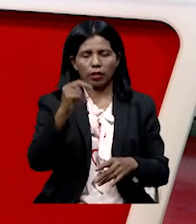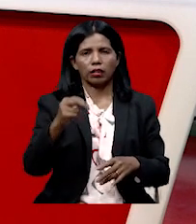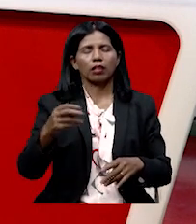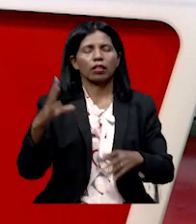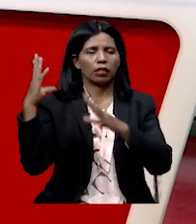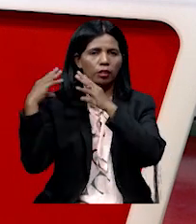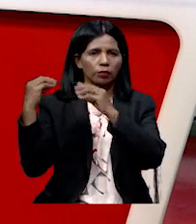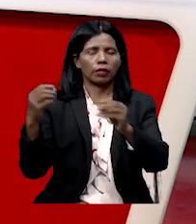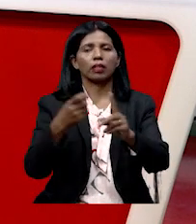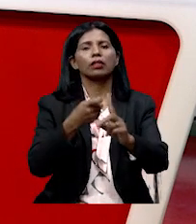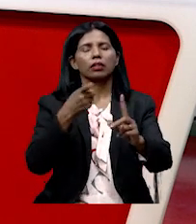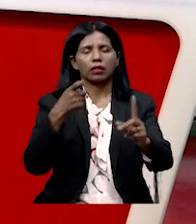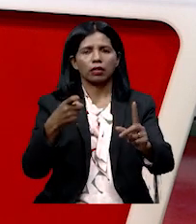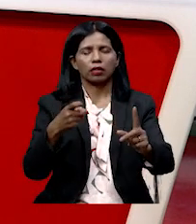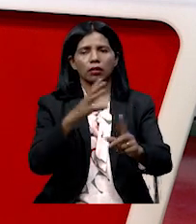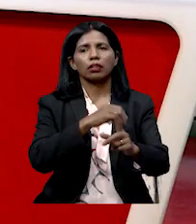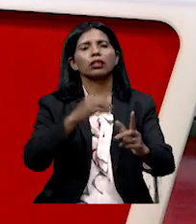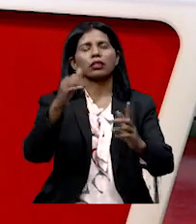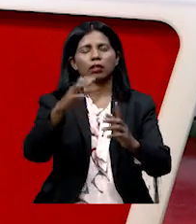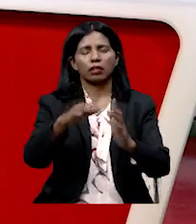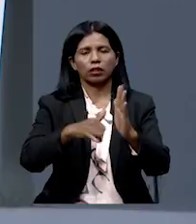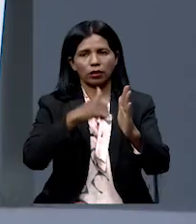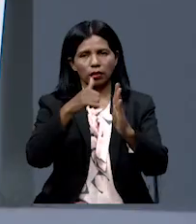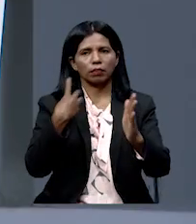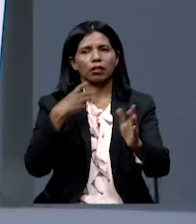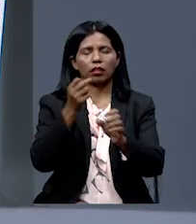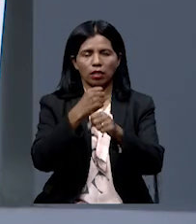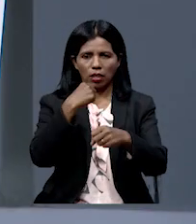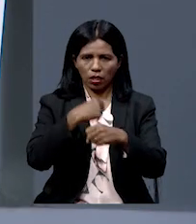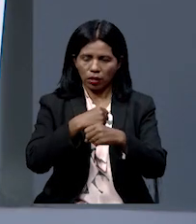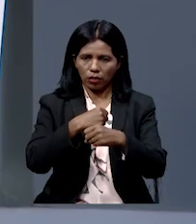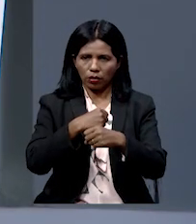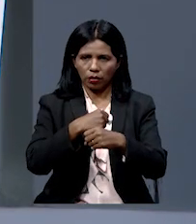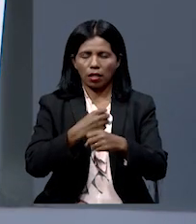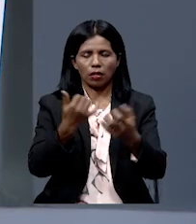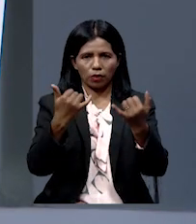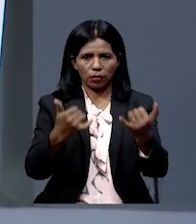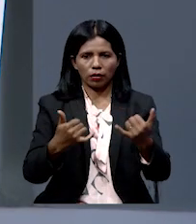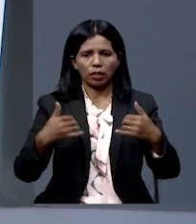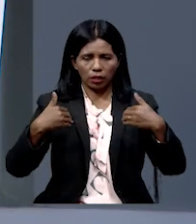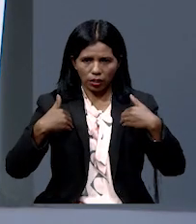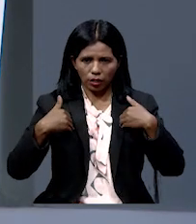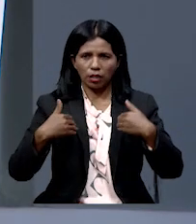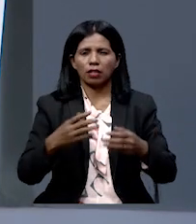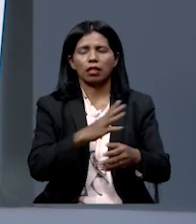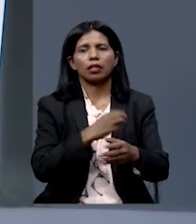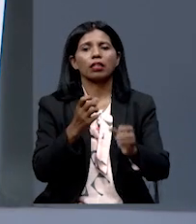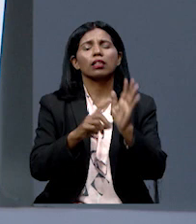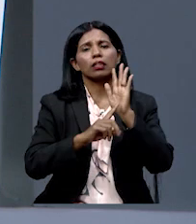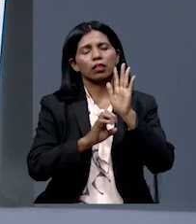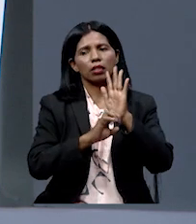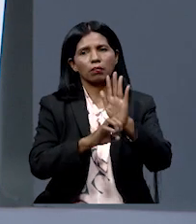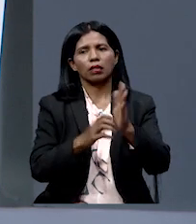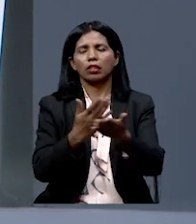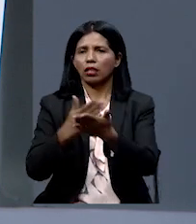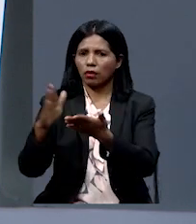iha conteúdo maioria ita produz rasik. Agora iha conteúdo valo que ita, por exemplo, ita sosa.